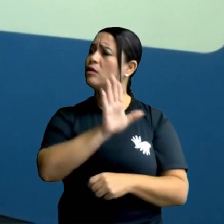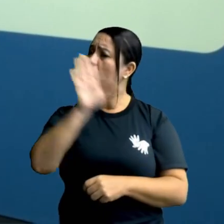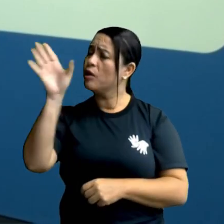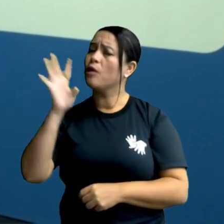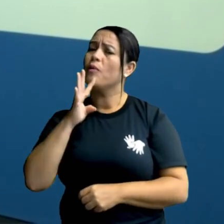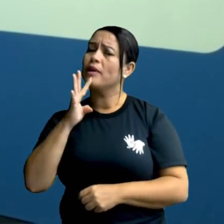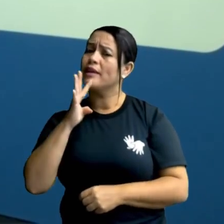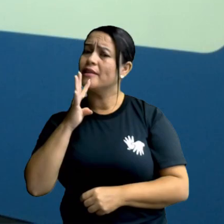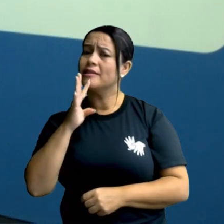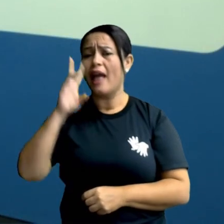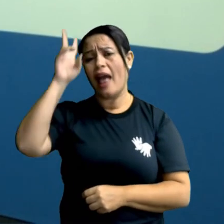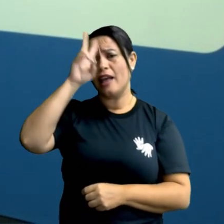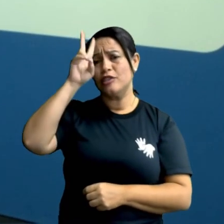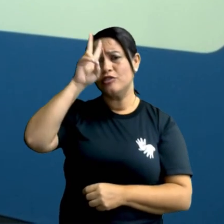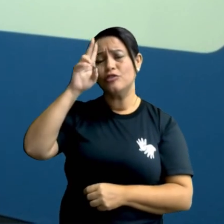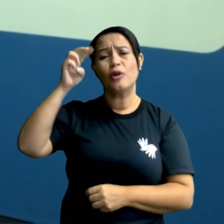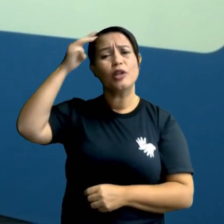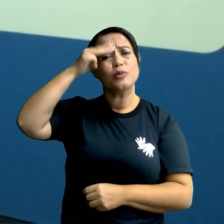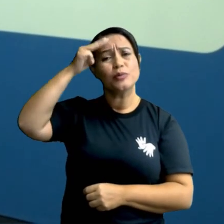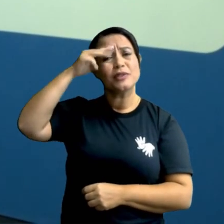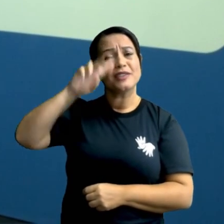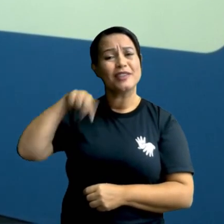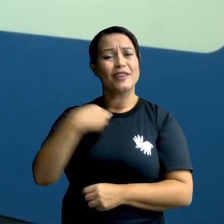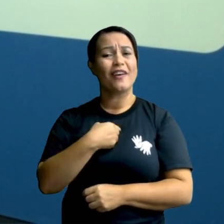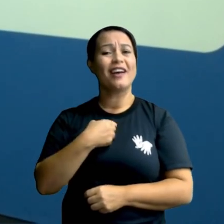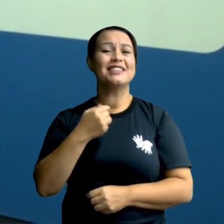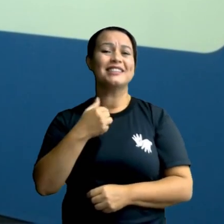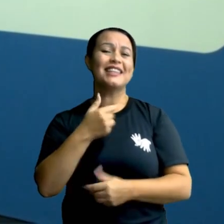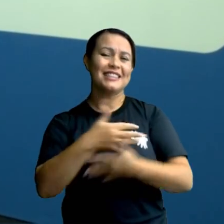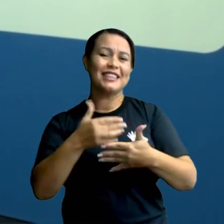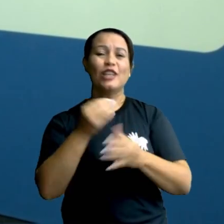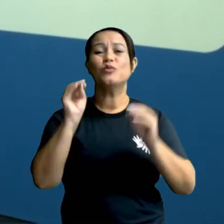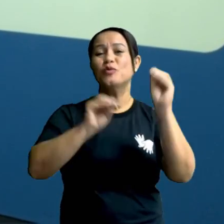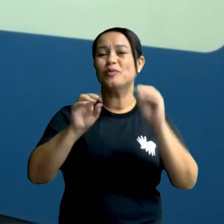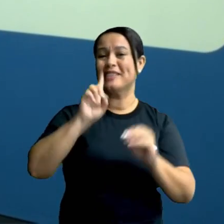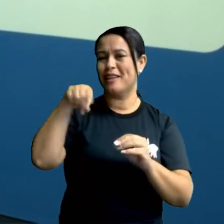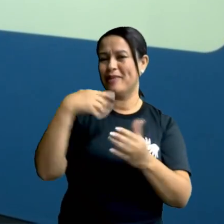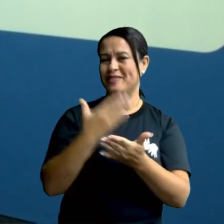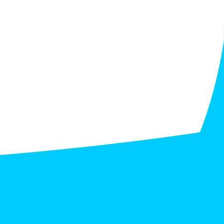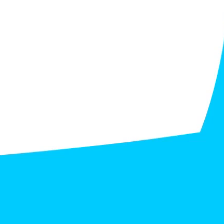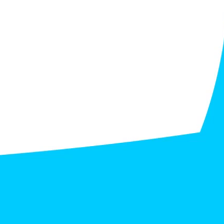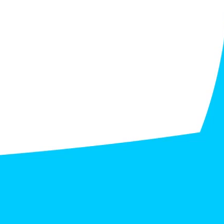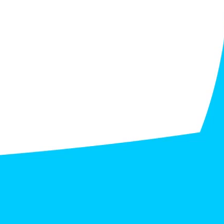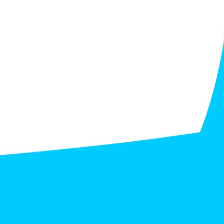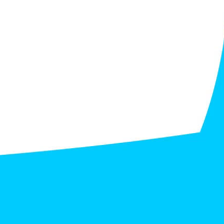Histórico e conhecer um pouquinho mais da nossa cidade, tá certo? Um beijo para vocês e até a próxima!